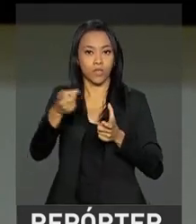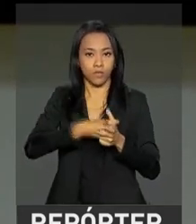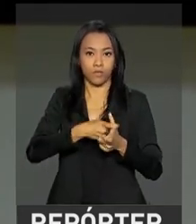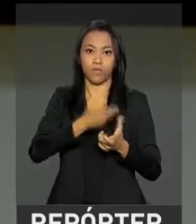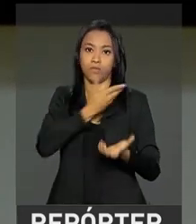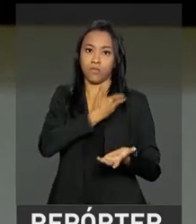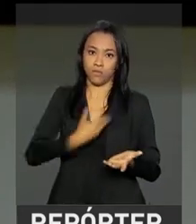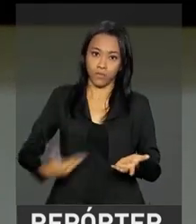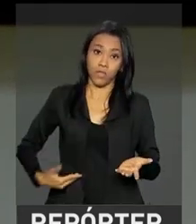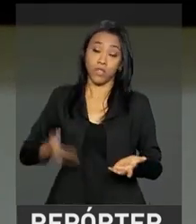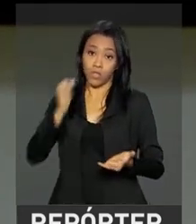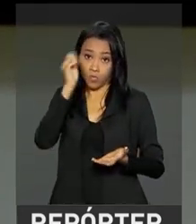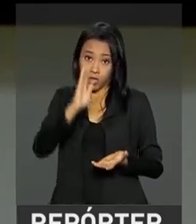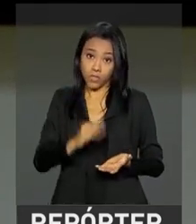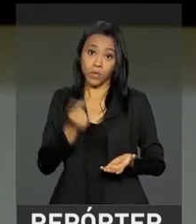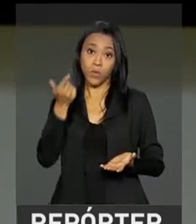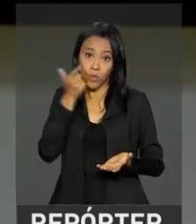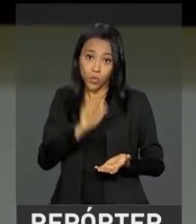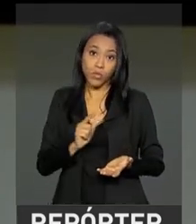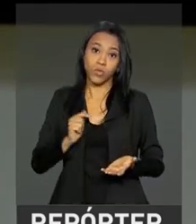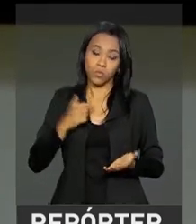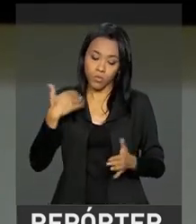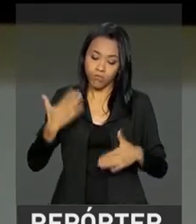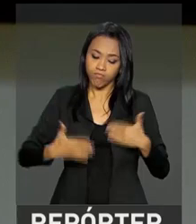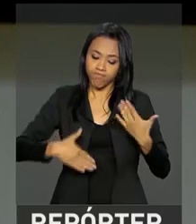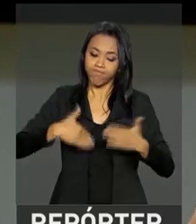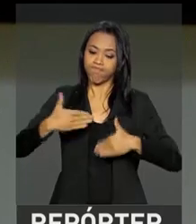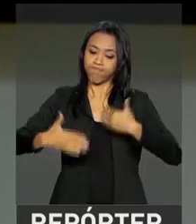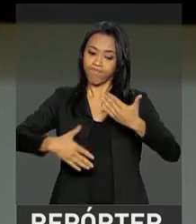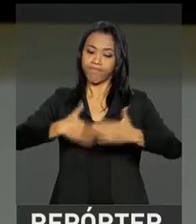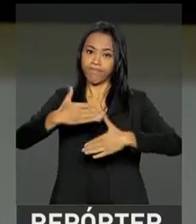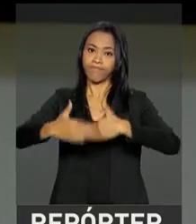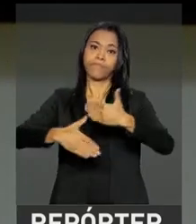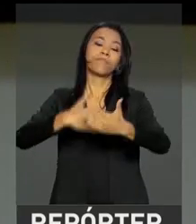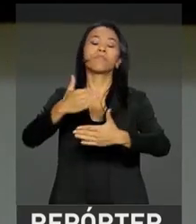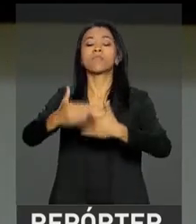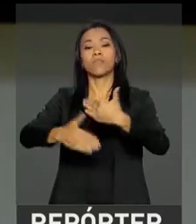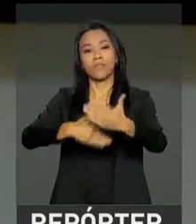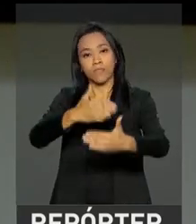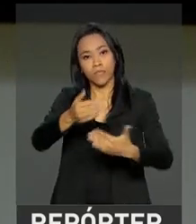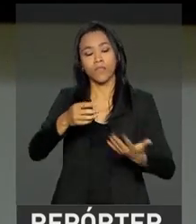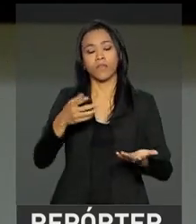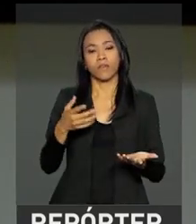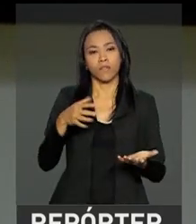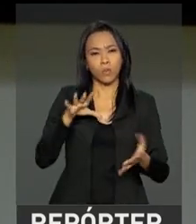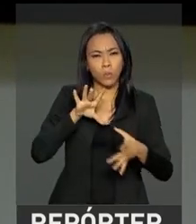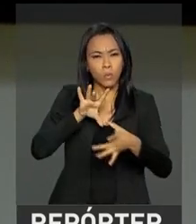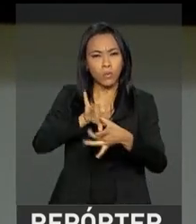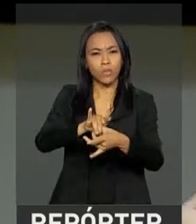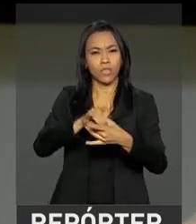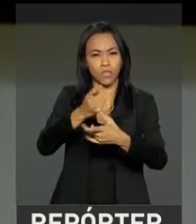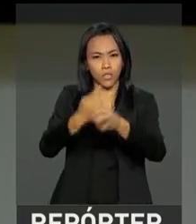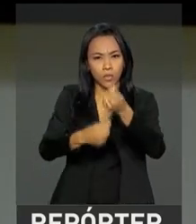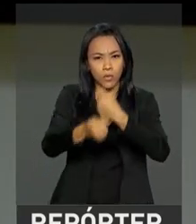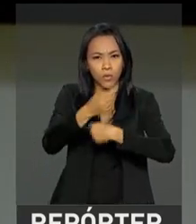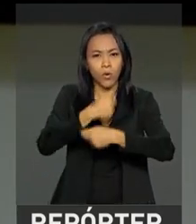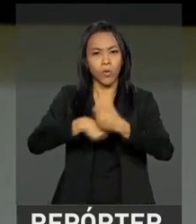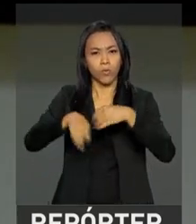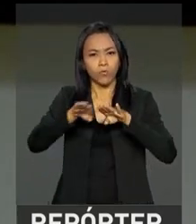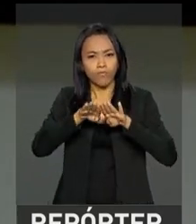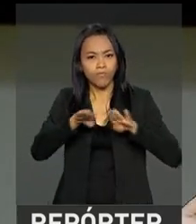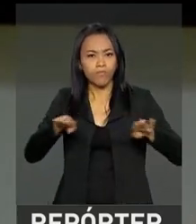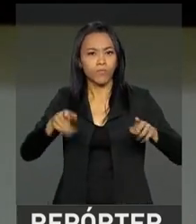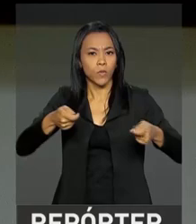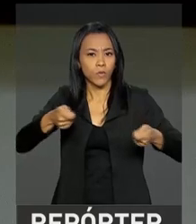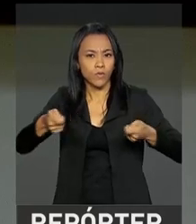Brasil possa continuar colhendo os benefícios disso, né? Um ambiente macroeconômico estável, com inflação